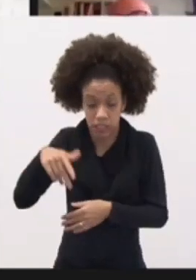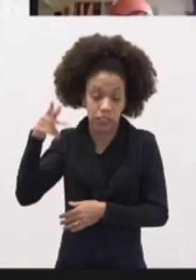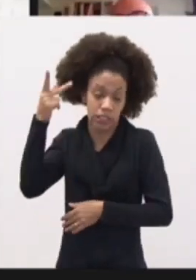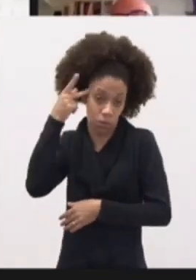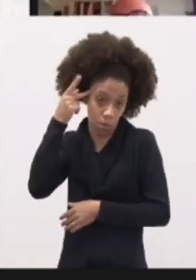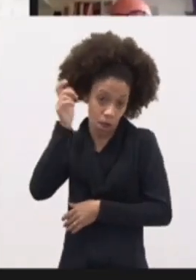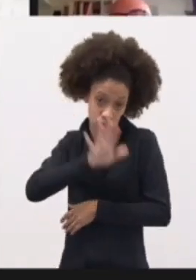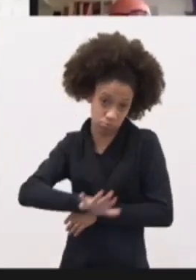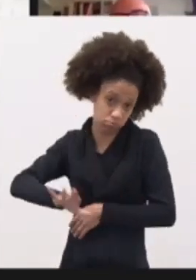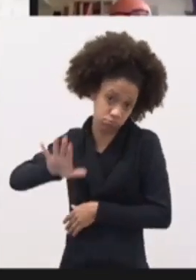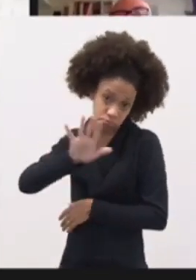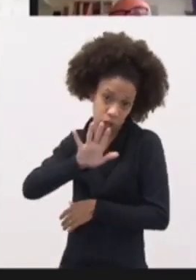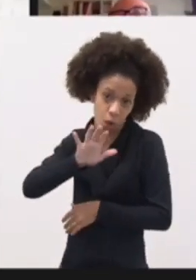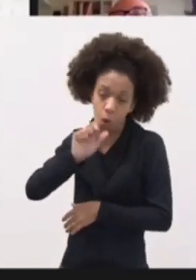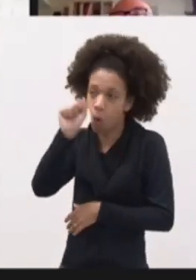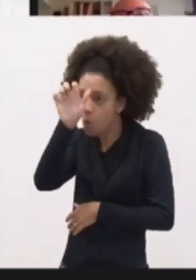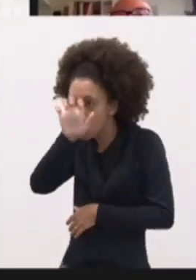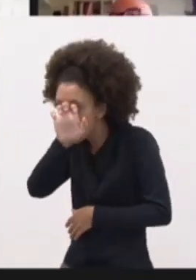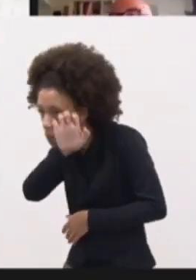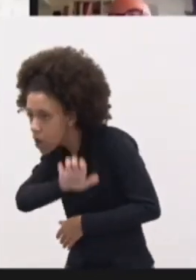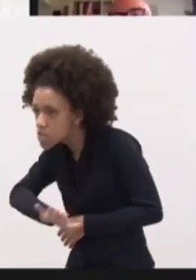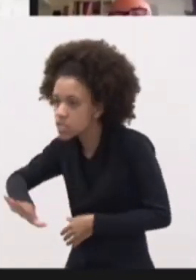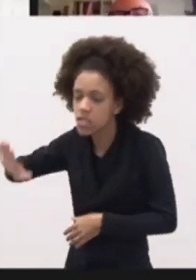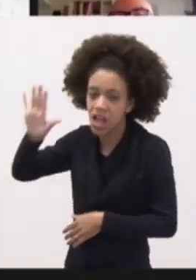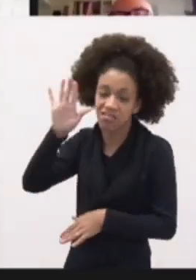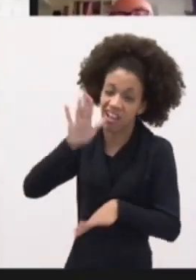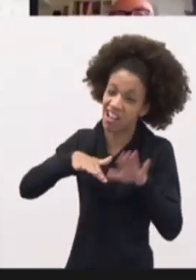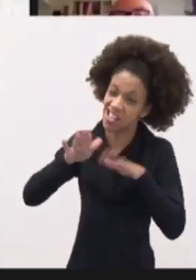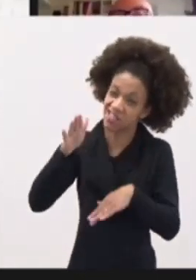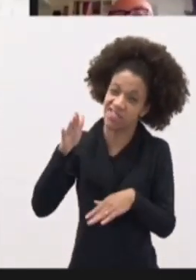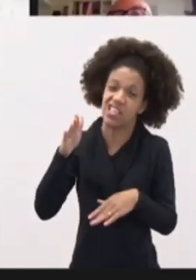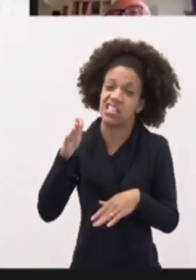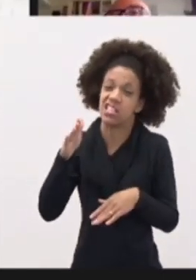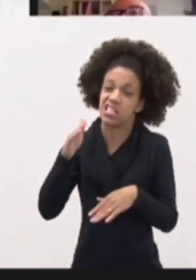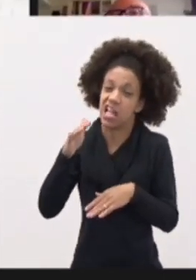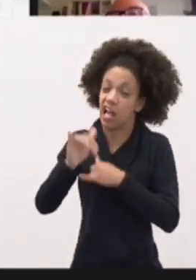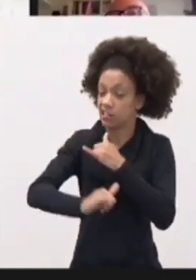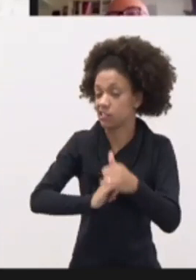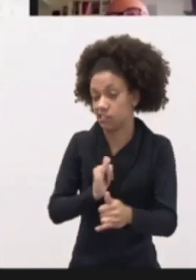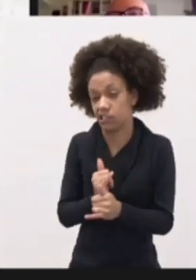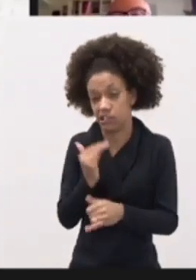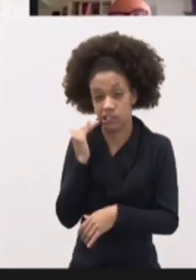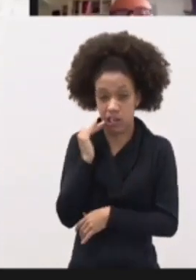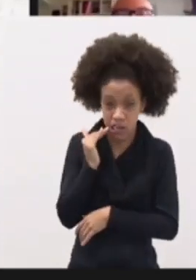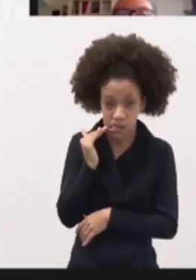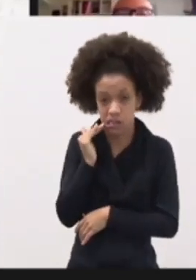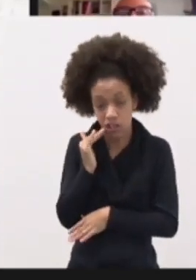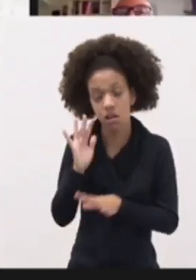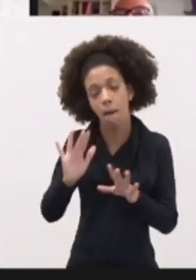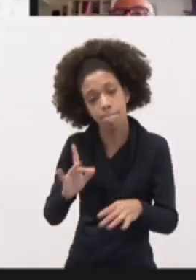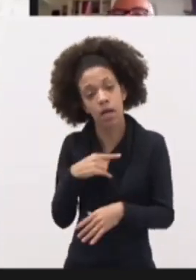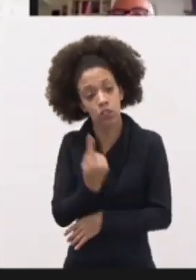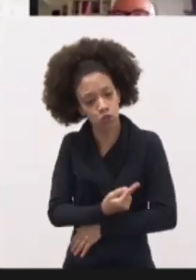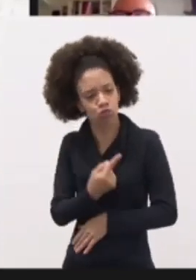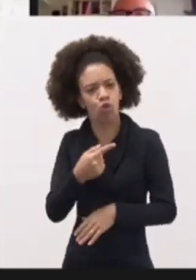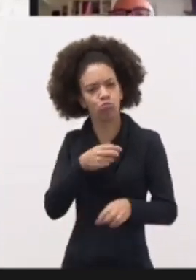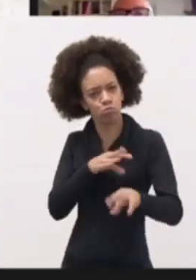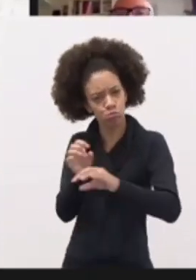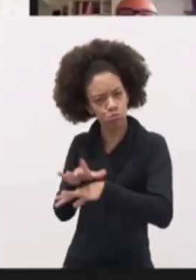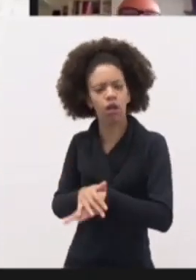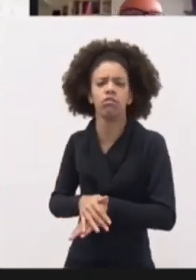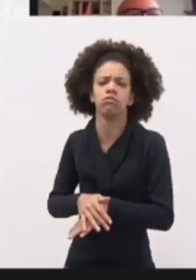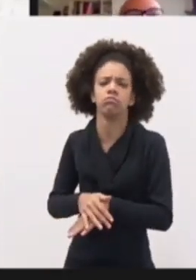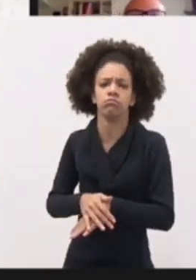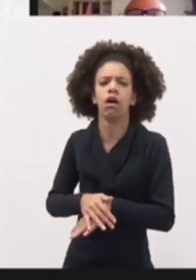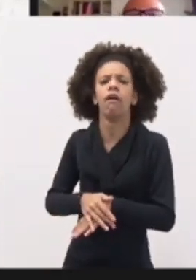grandes regiões aí do Brasil, às vezes a conexão de internet não é das melhores. Então, nós, como educadores prevenidos, o que fazemos?